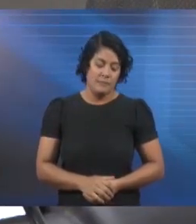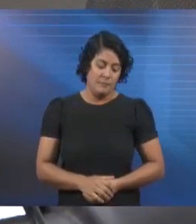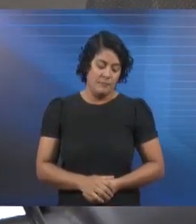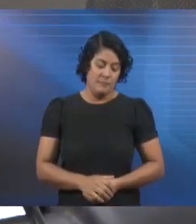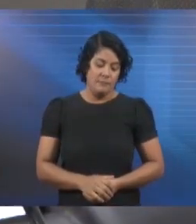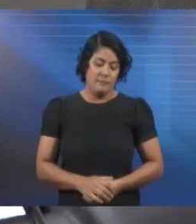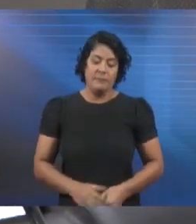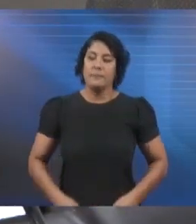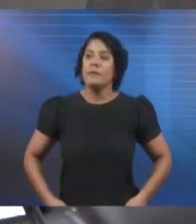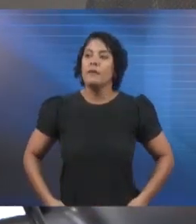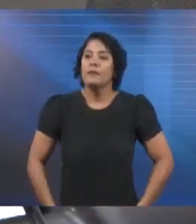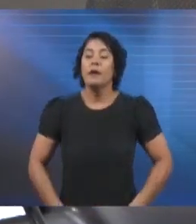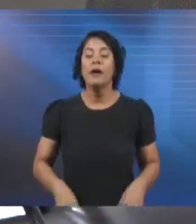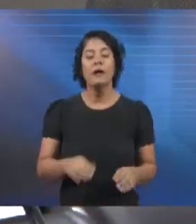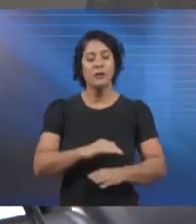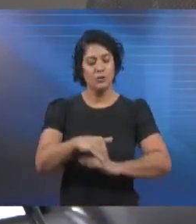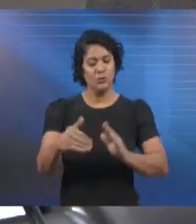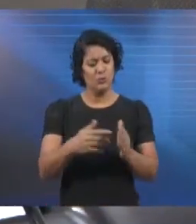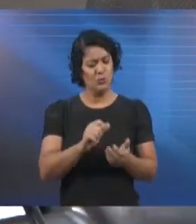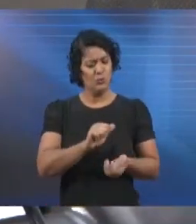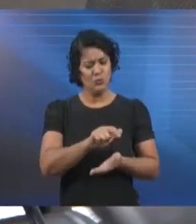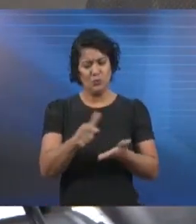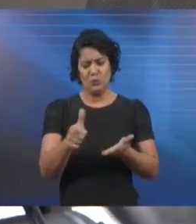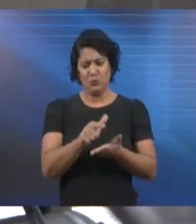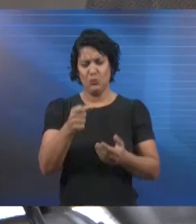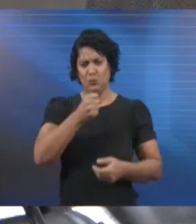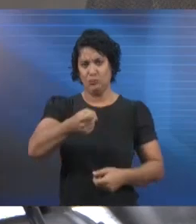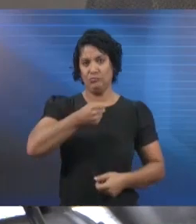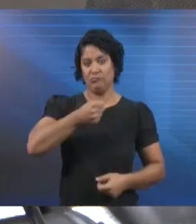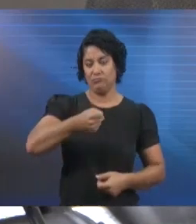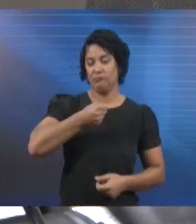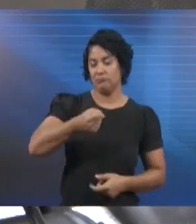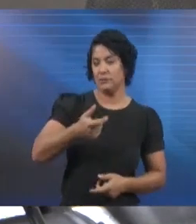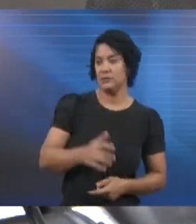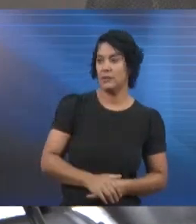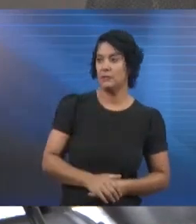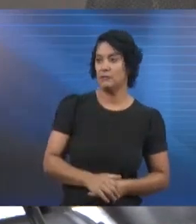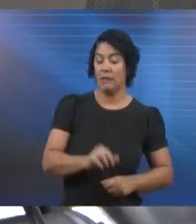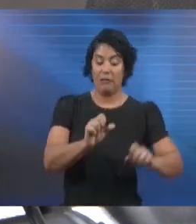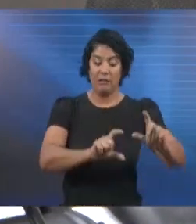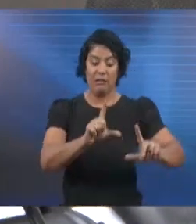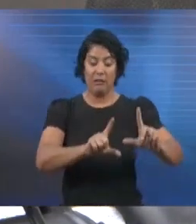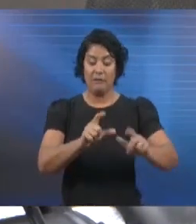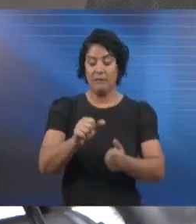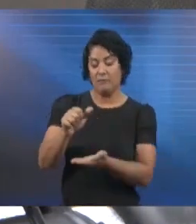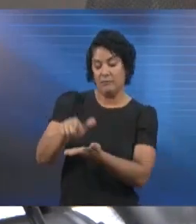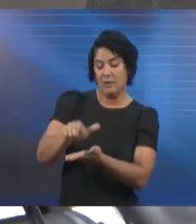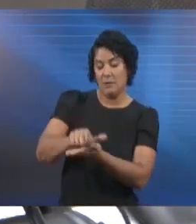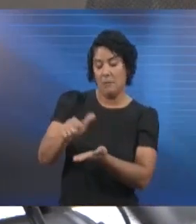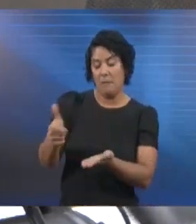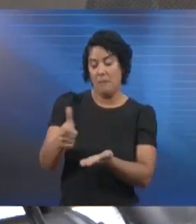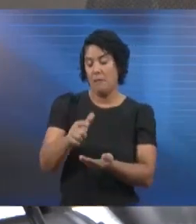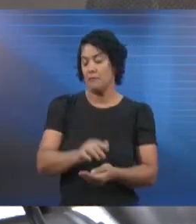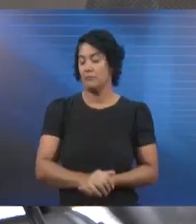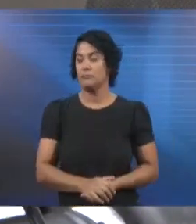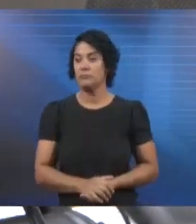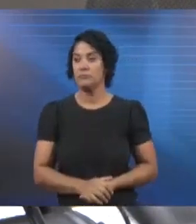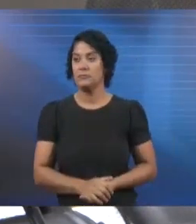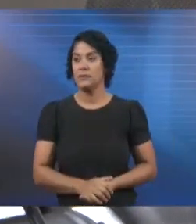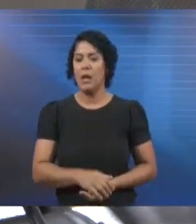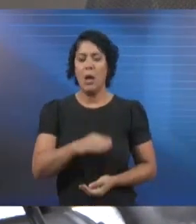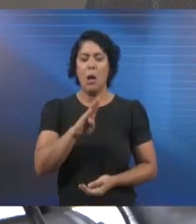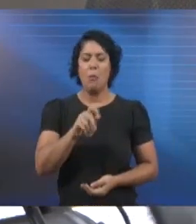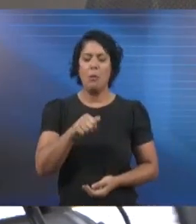que nos leva a todos os telejornais que nos leva a todos os jornais impressos que nos leva a todos os